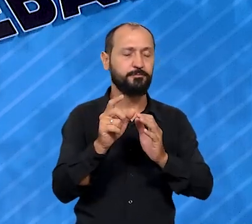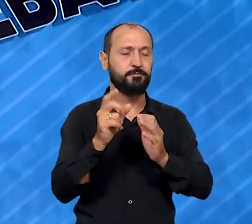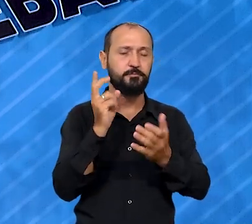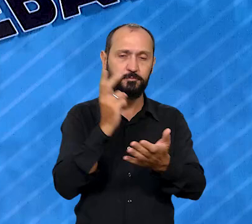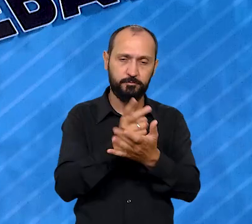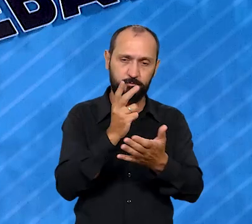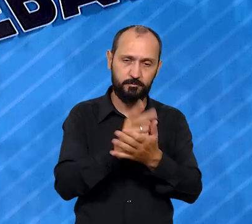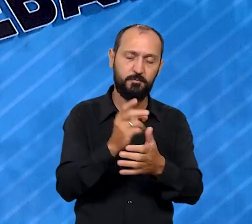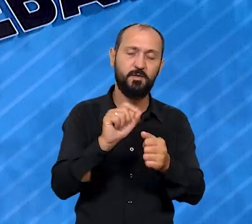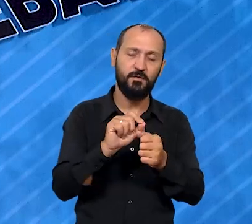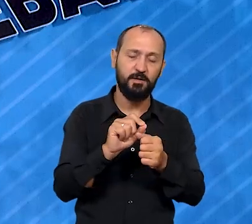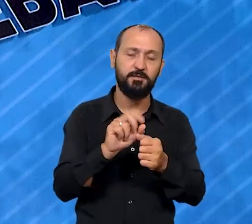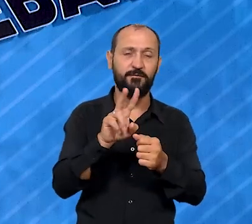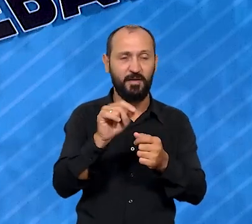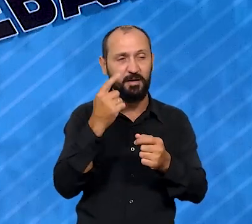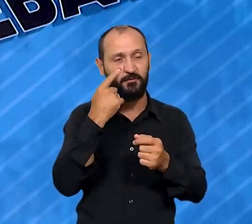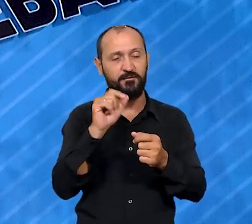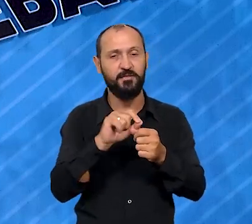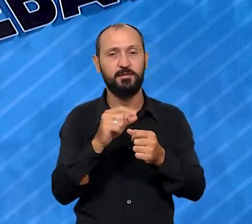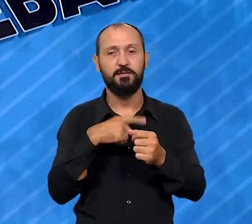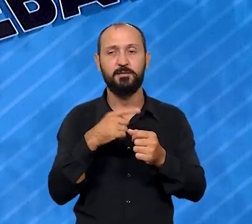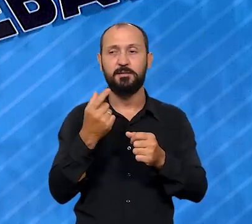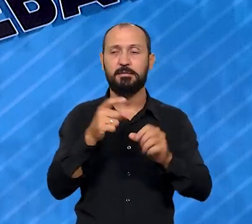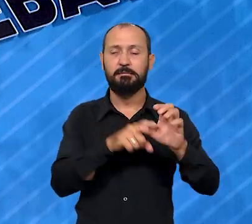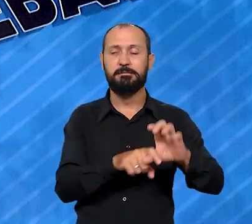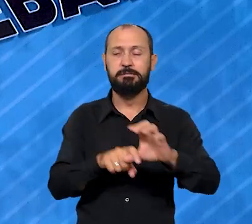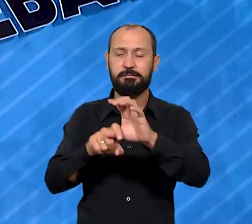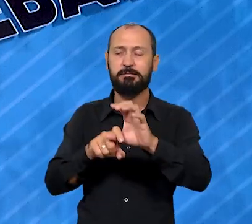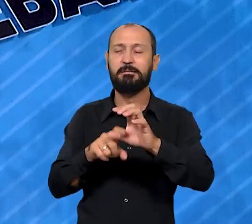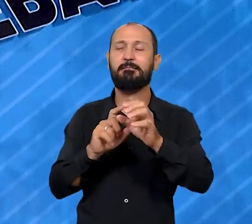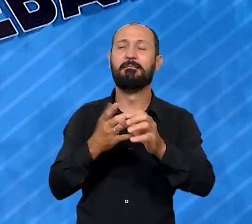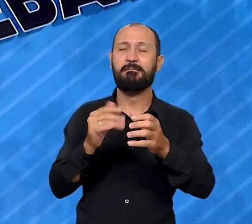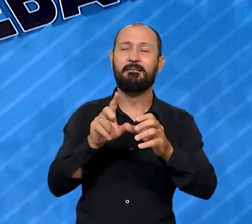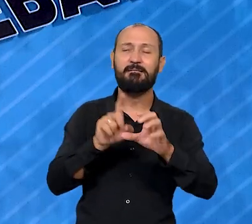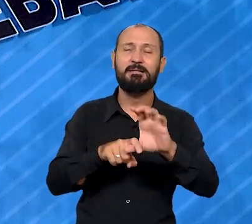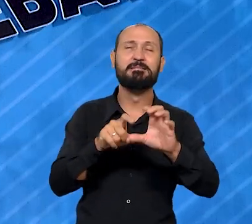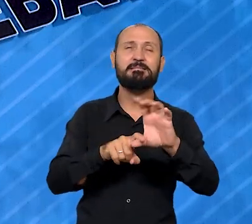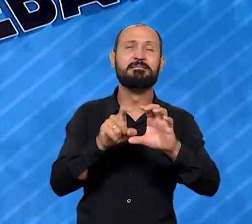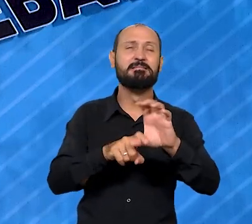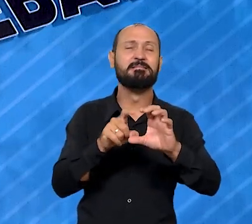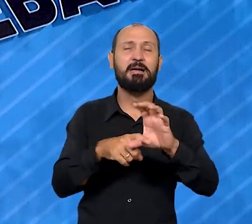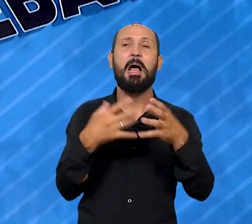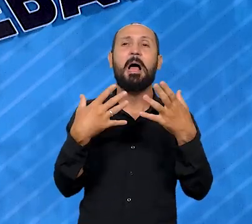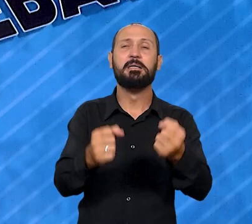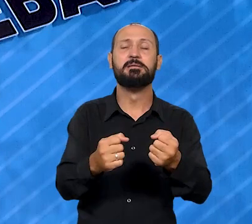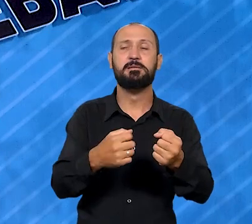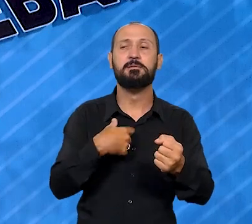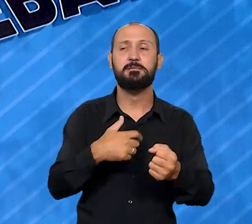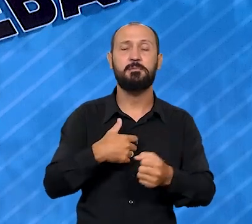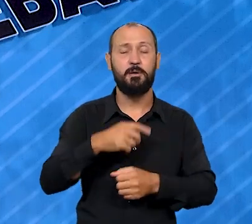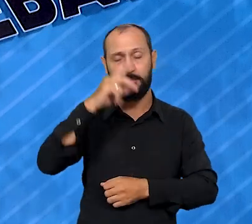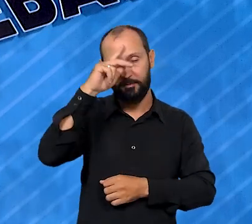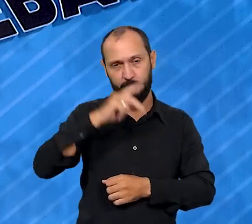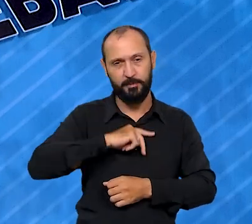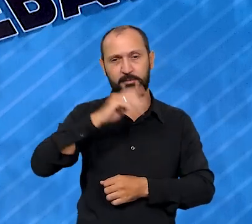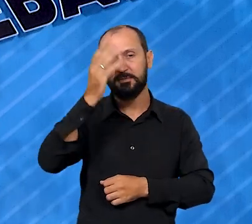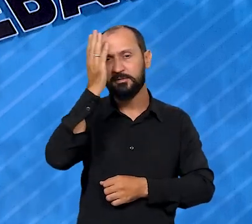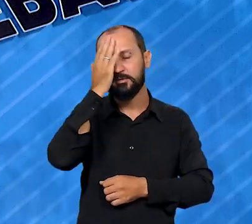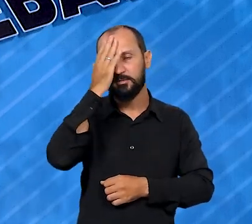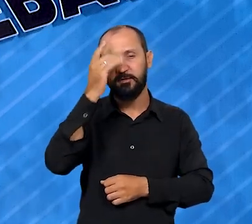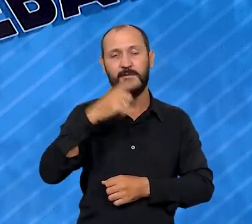costume de ficar fazendo aquilo, ou seja, contrai essas dívidas, né, e entra naquela situação